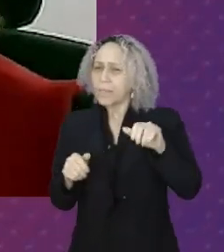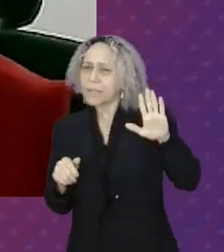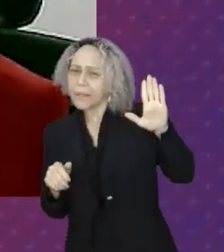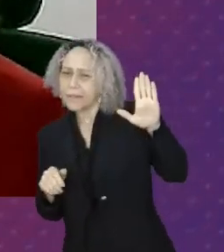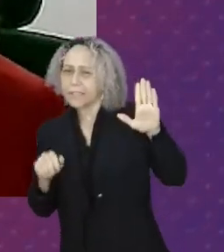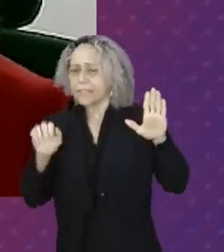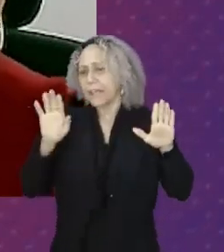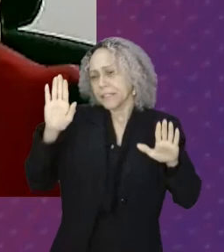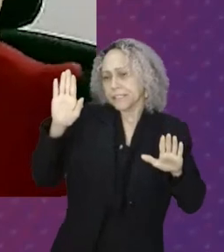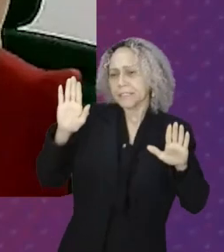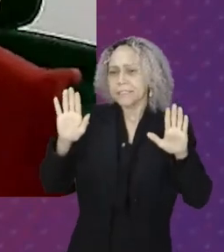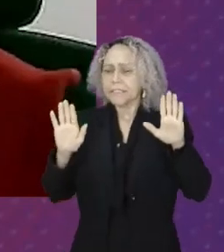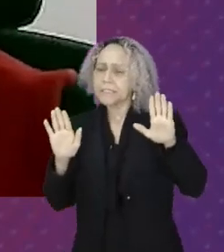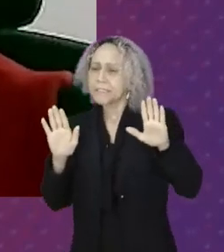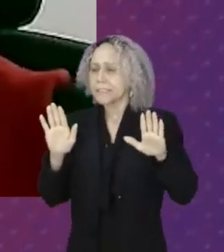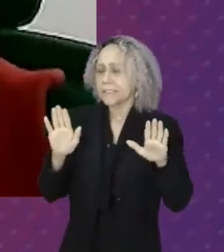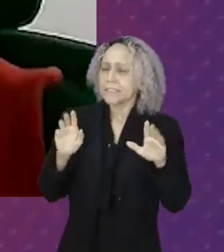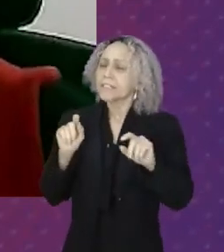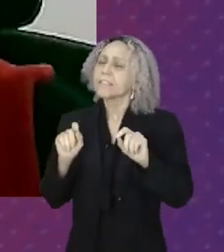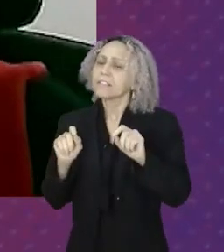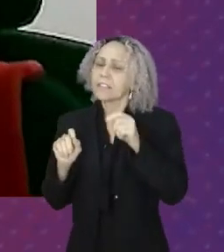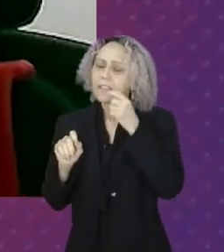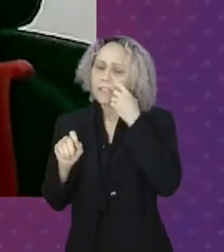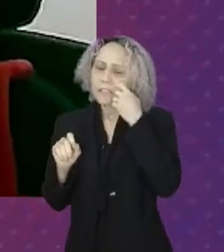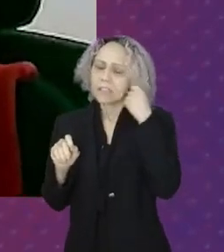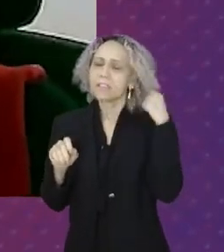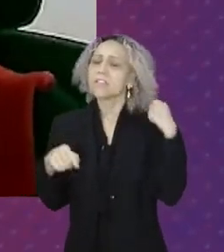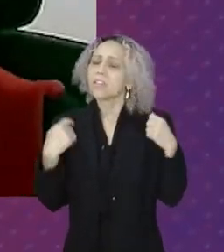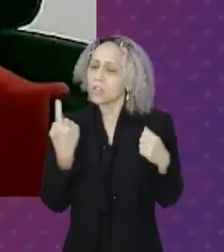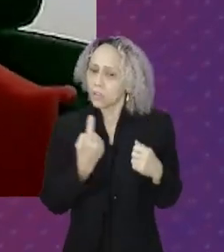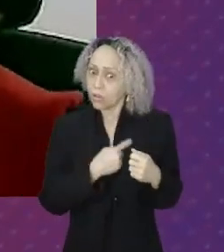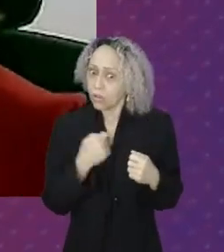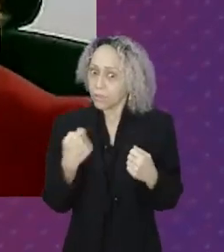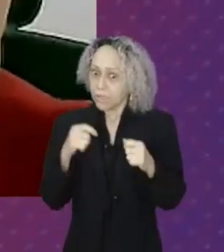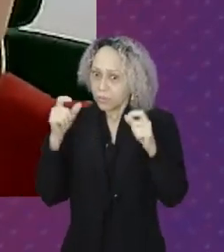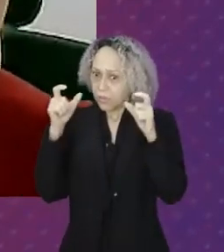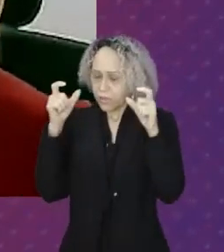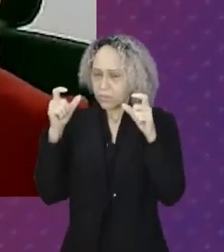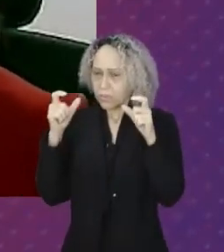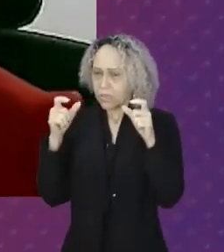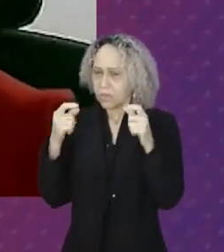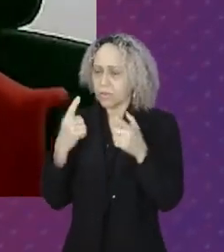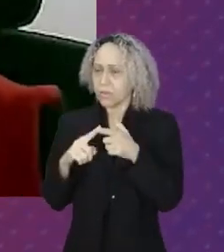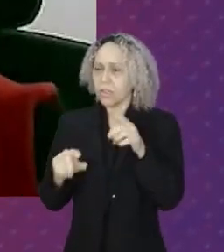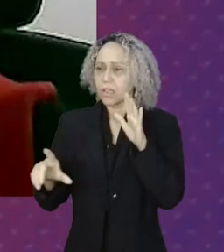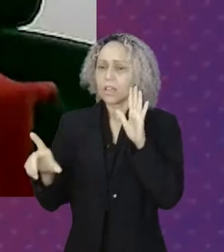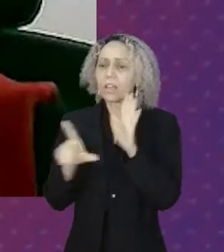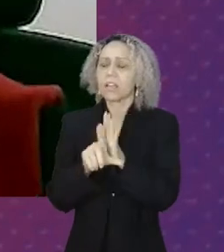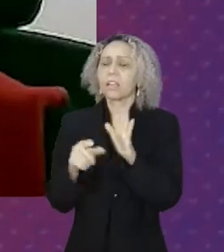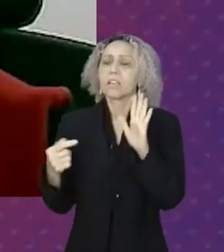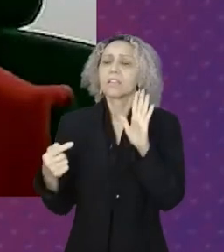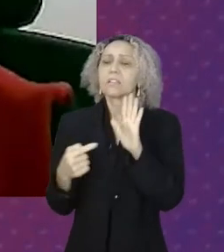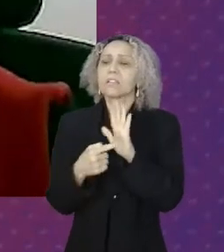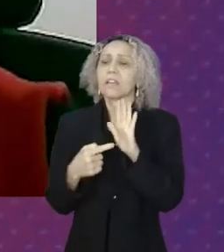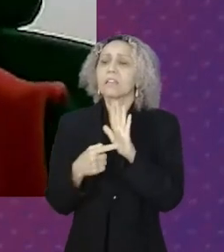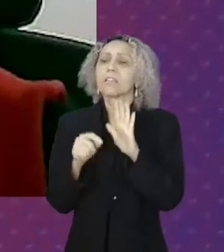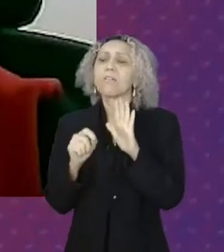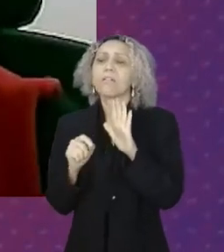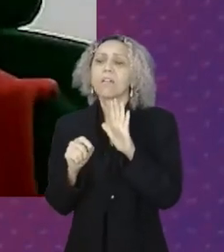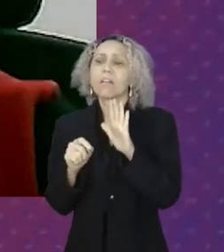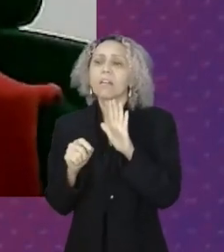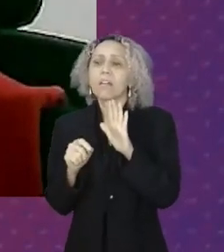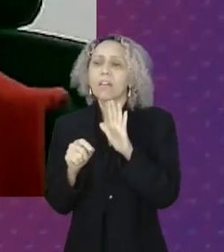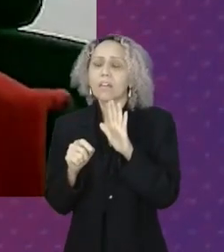tem um ponto que nós precisamos atentar, porque a legislação, ela prevê também,